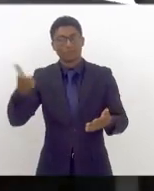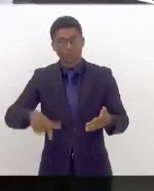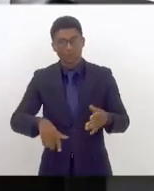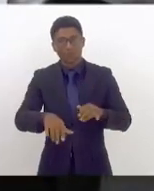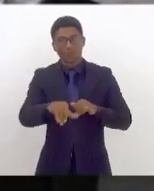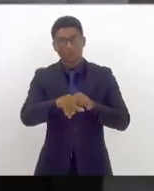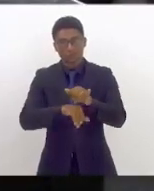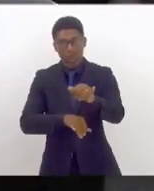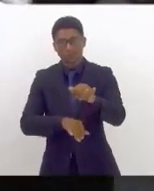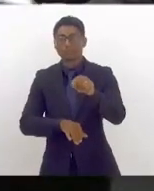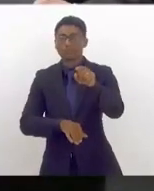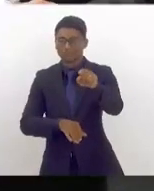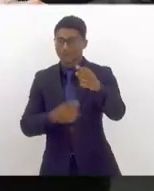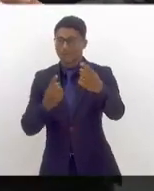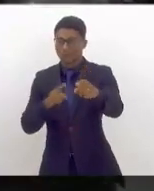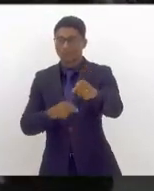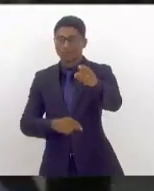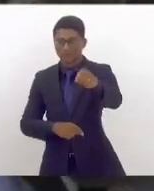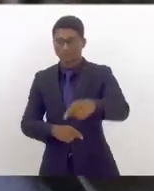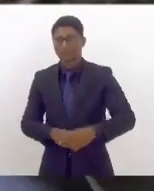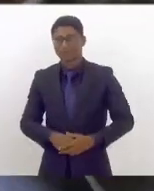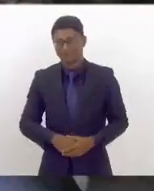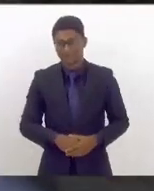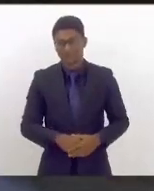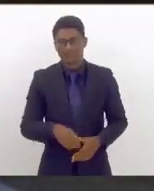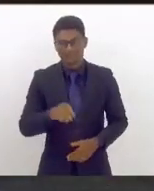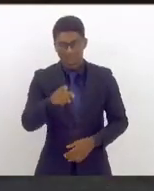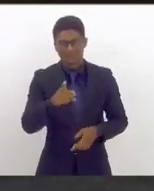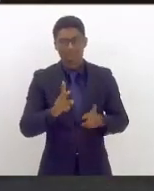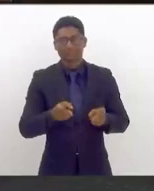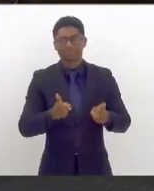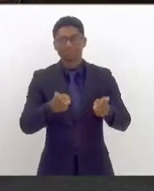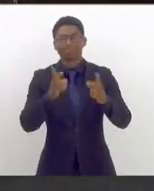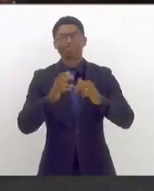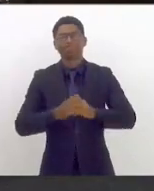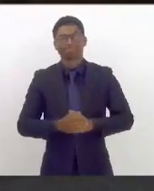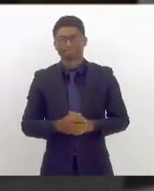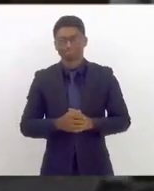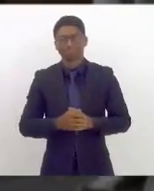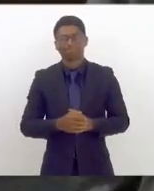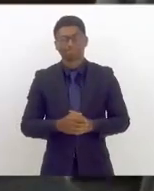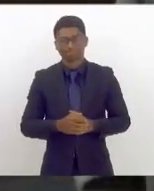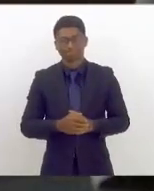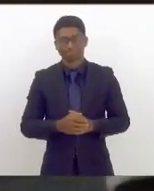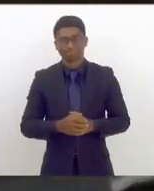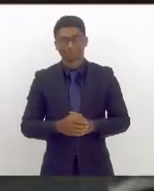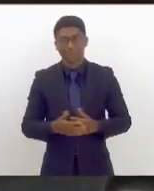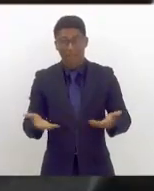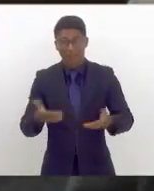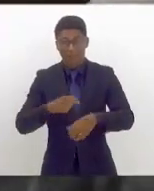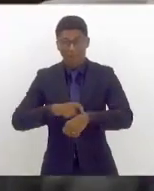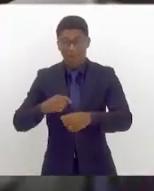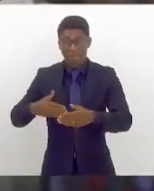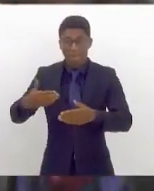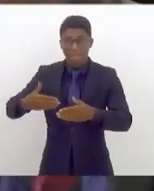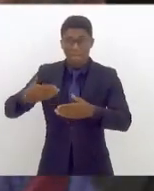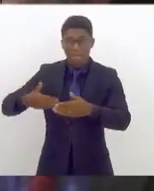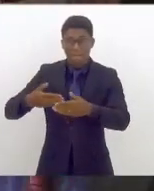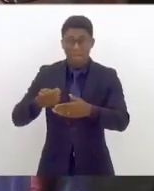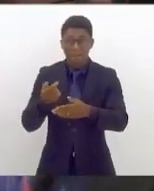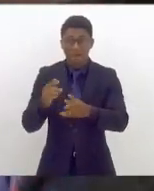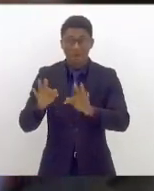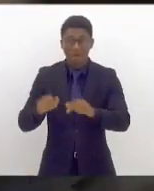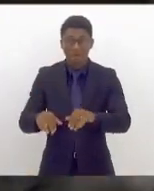confrontaram vossa excelência e vossa excelência continua nos apagar das luzes Aos 45 do segundo tempo